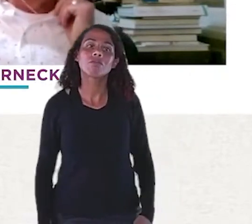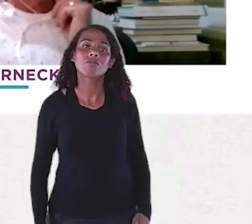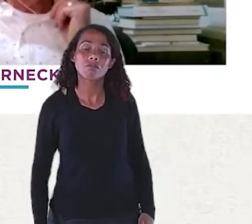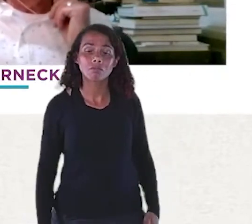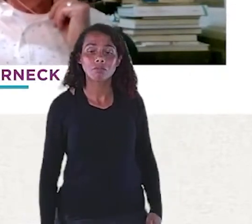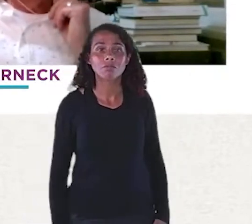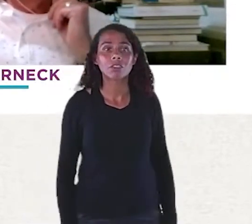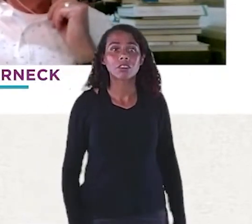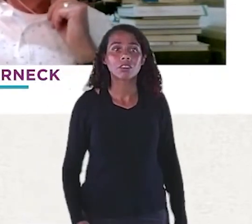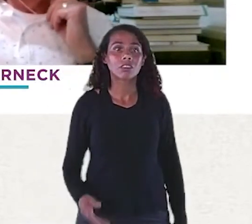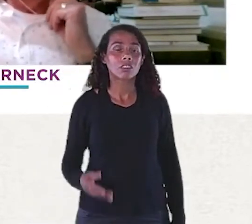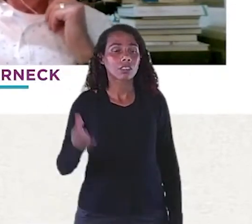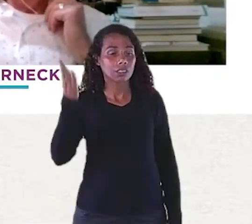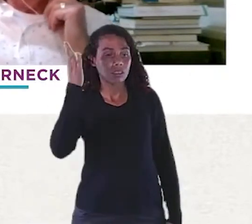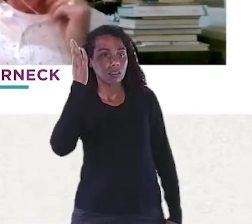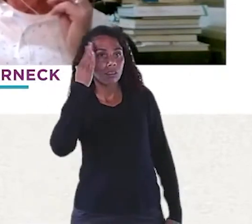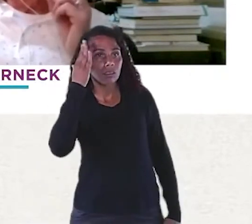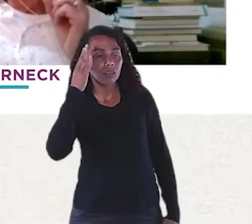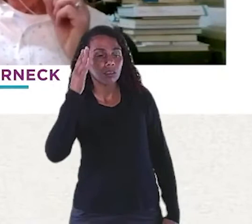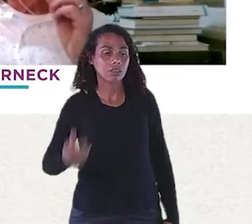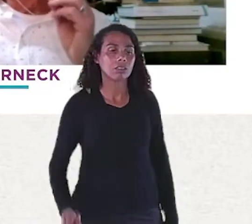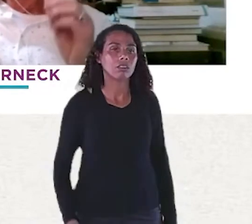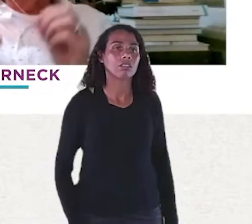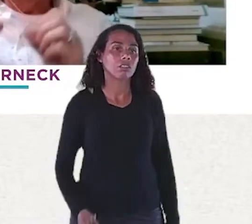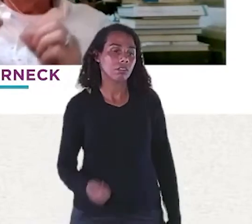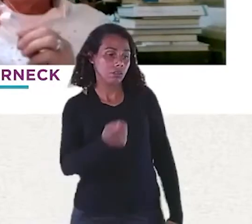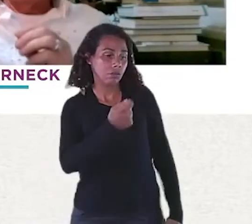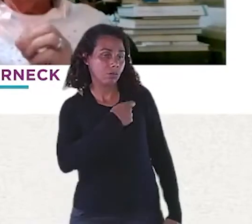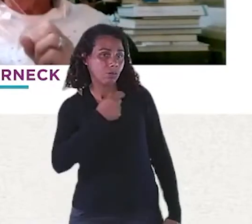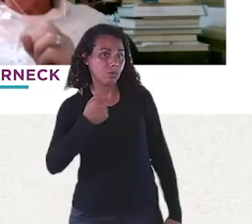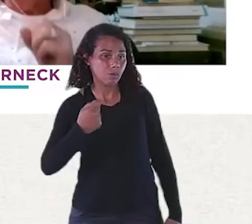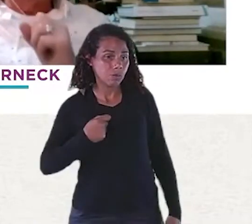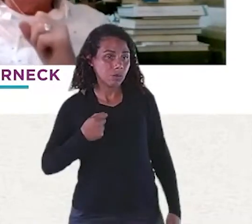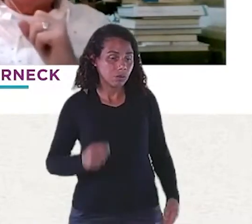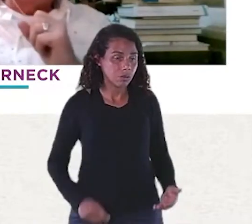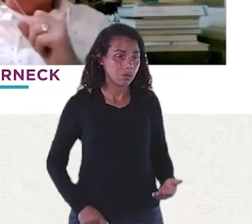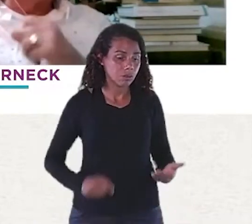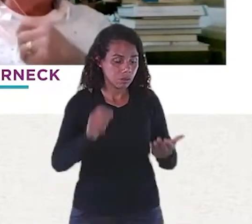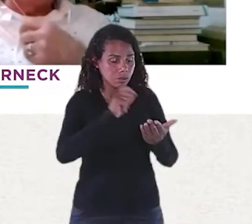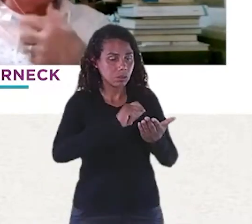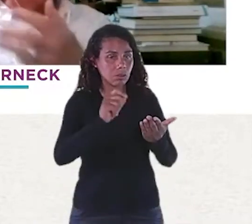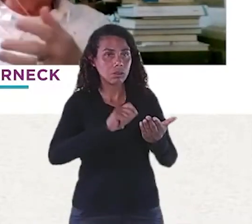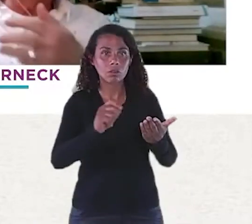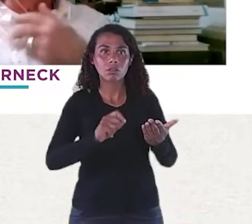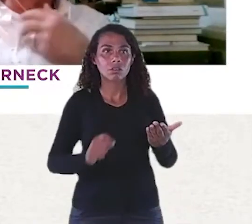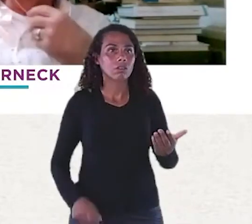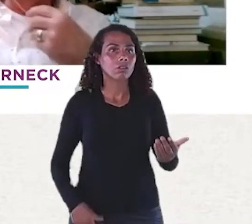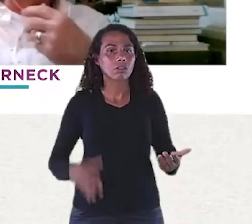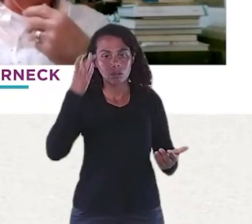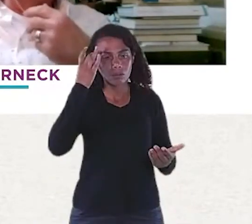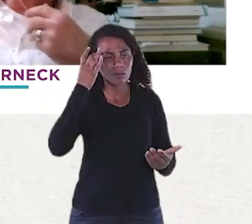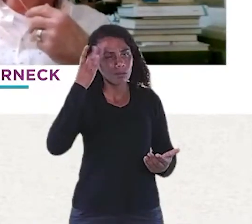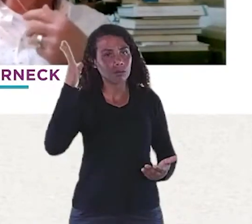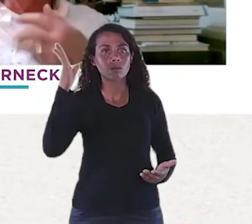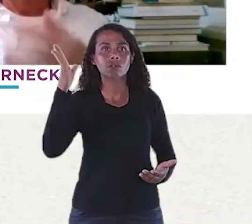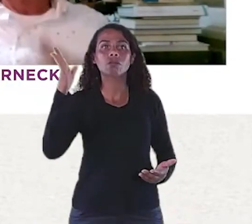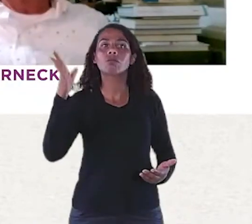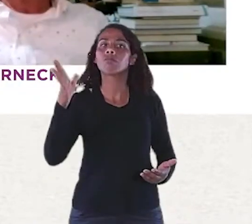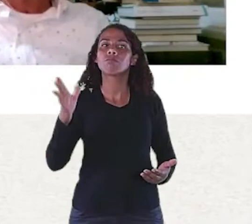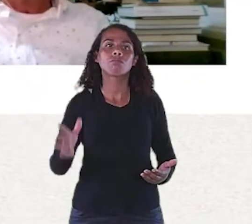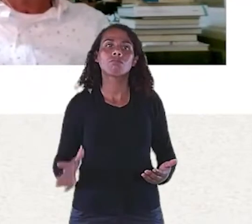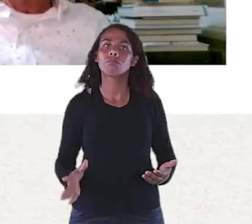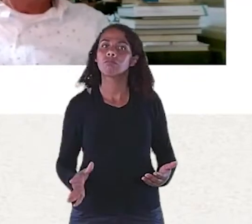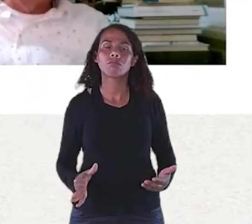que não é fácil, sabe? São pequenas coisinhas, para usar uma imagem que eu tenho usado ad nauseam,